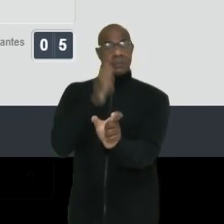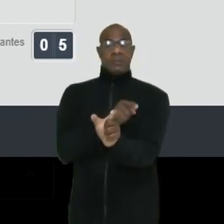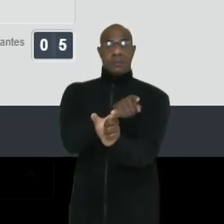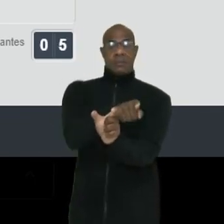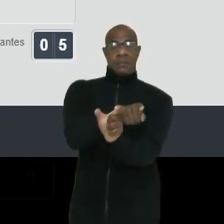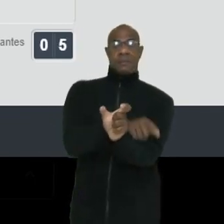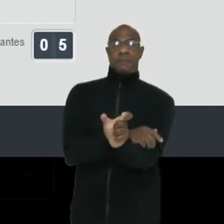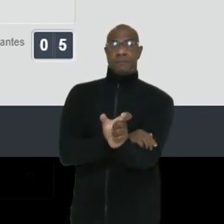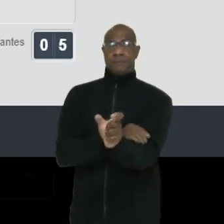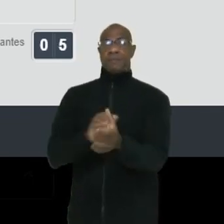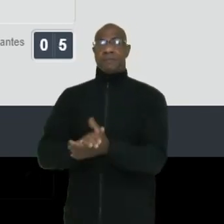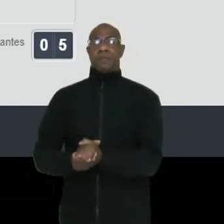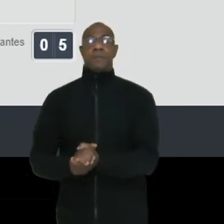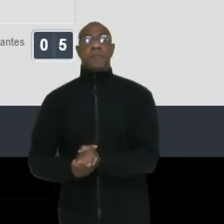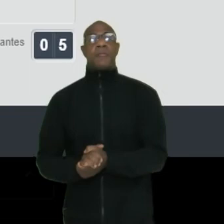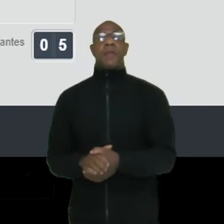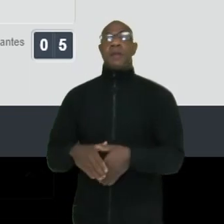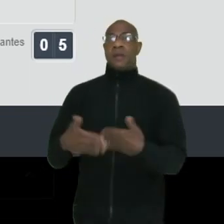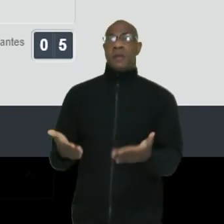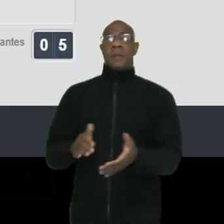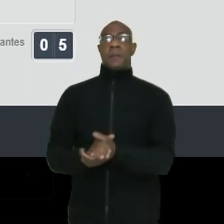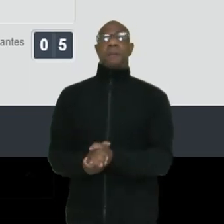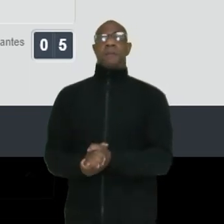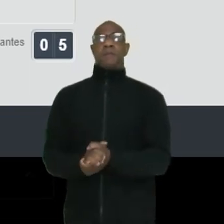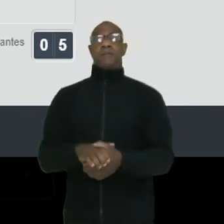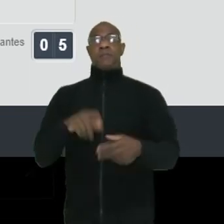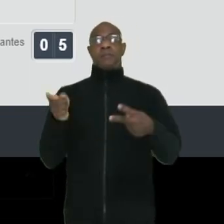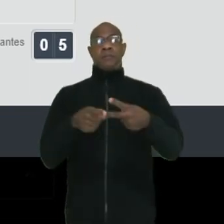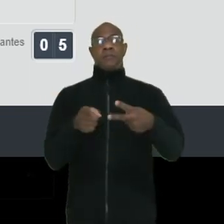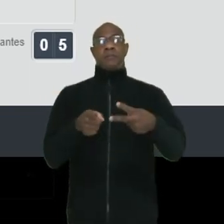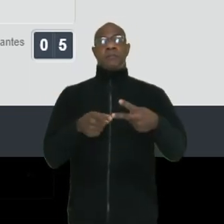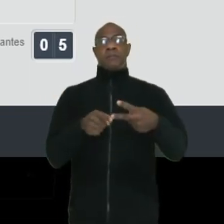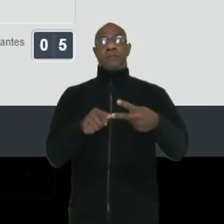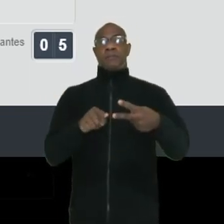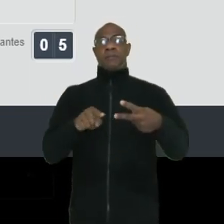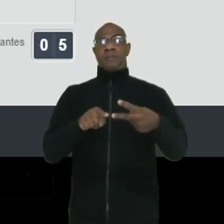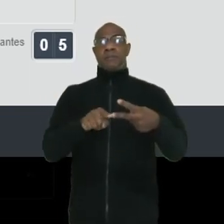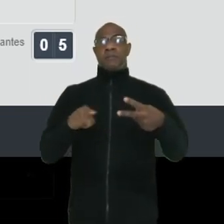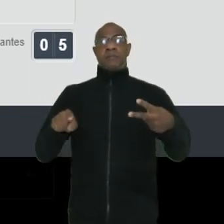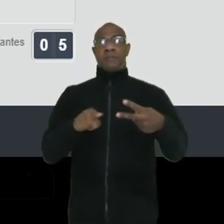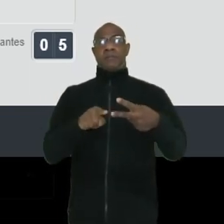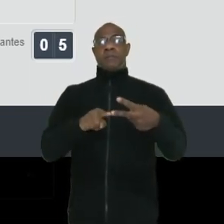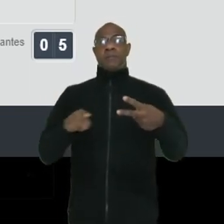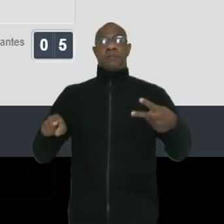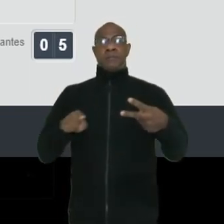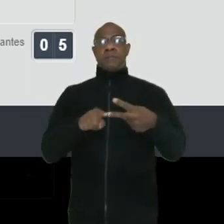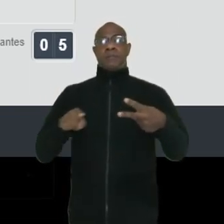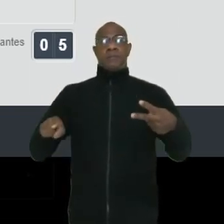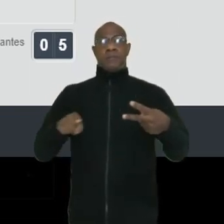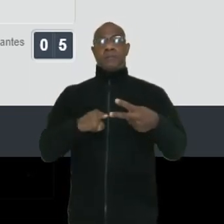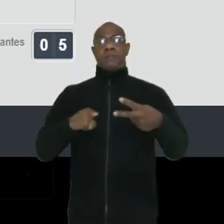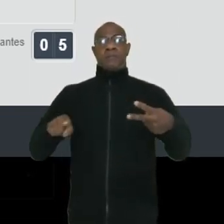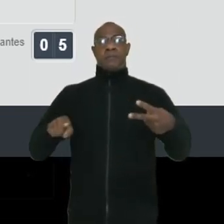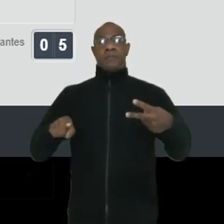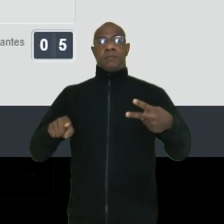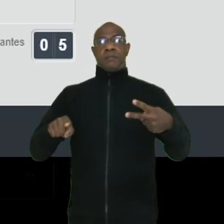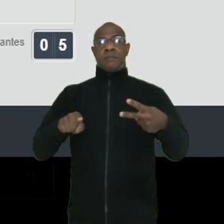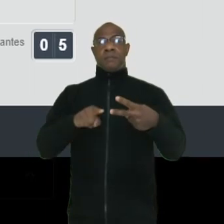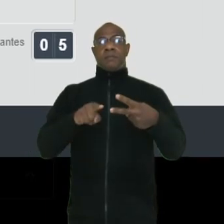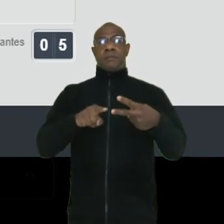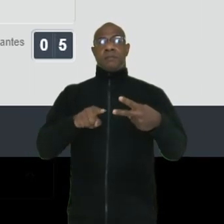ok? Depois nós temos the meeting is, aqui nós temos 3 p.m., é